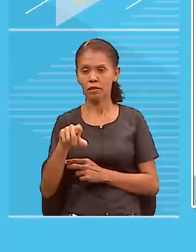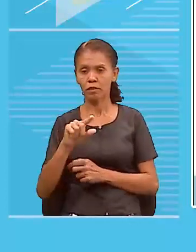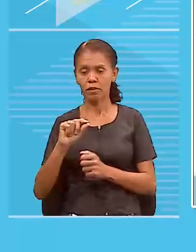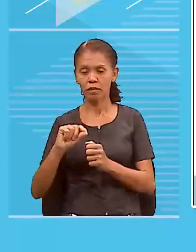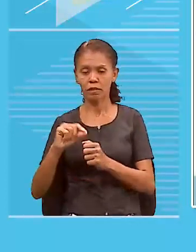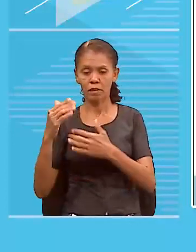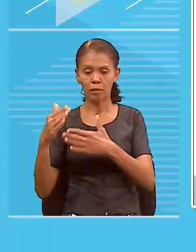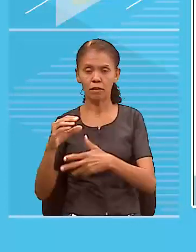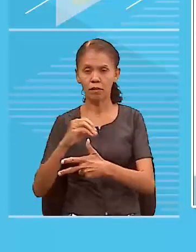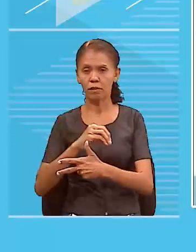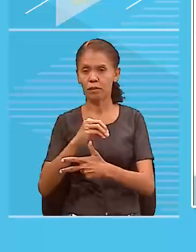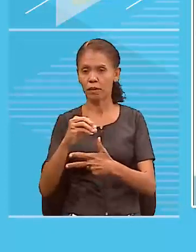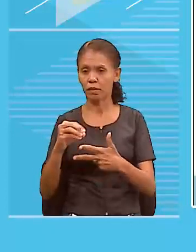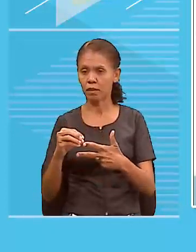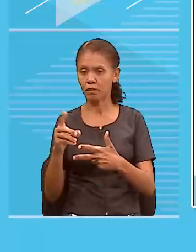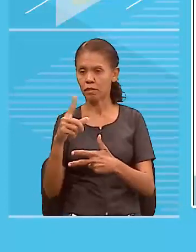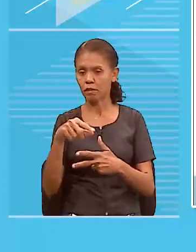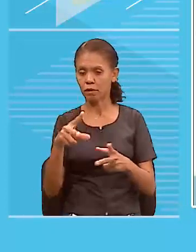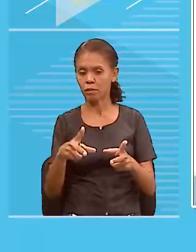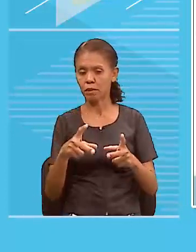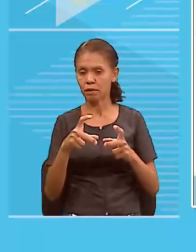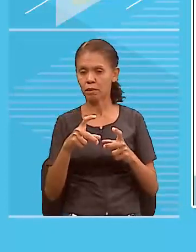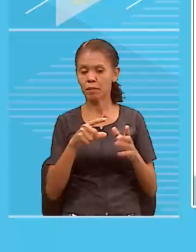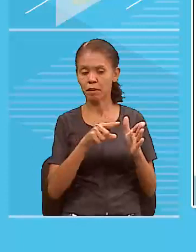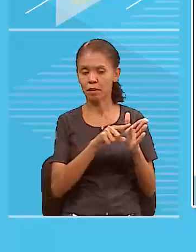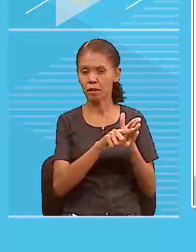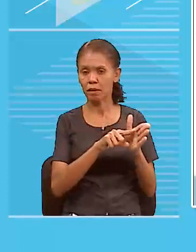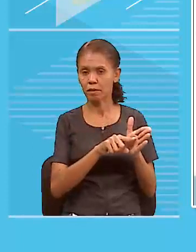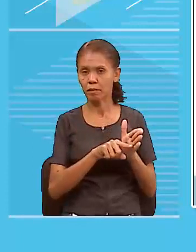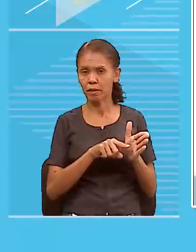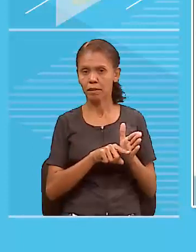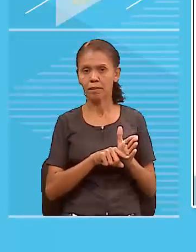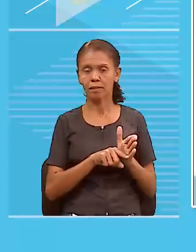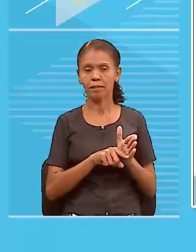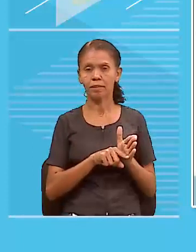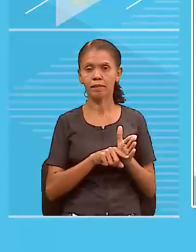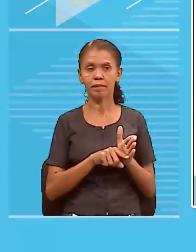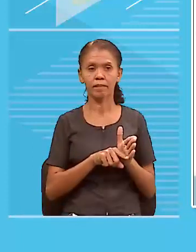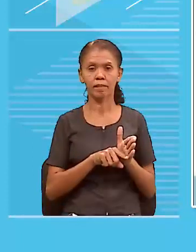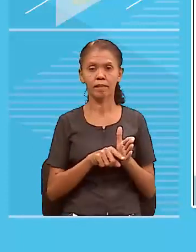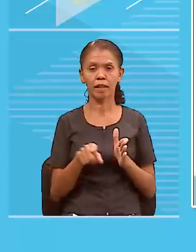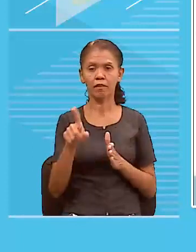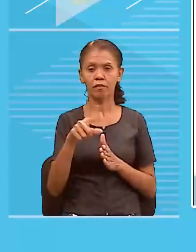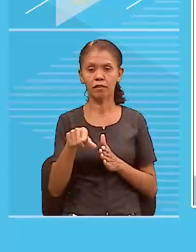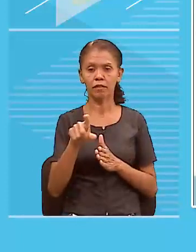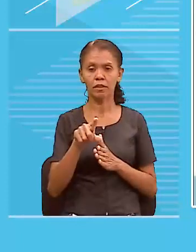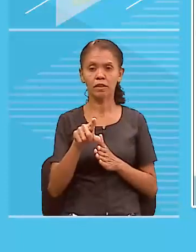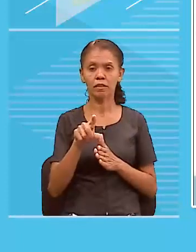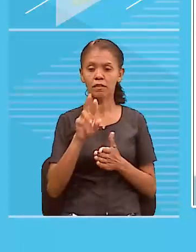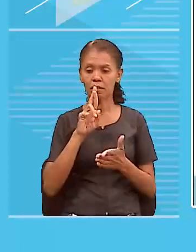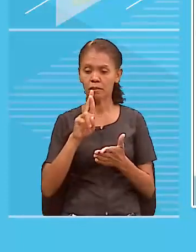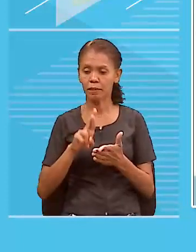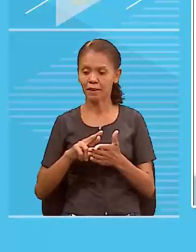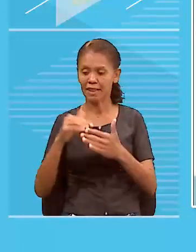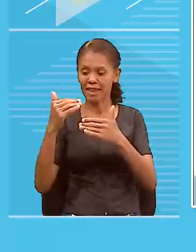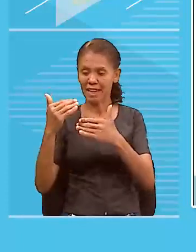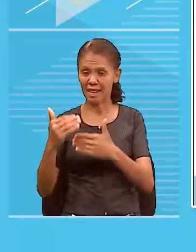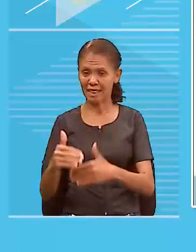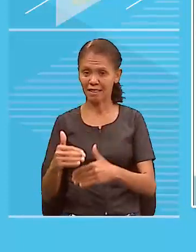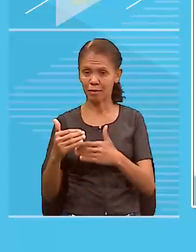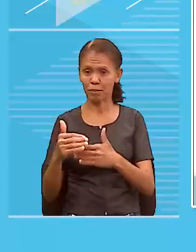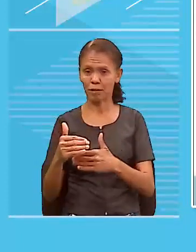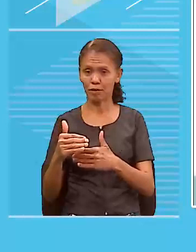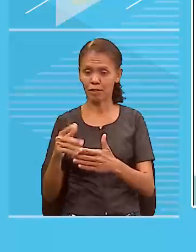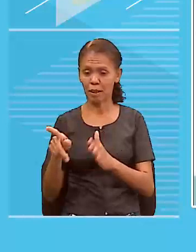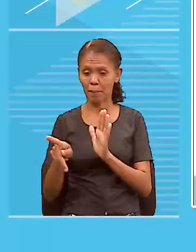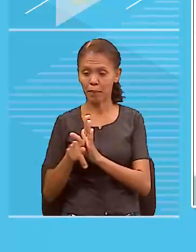essas questões lá dentro desse padrão já acontecimento você vai fazer as nossas provas aí na sua escola quando eu vou elaborar